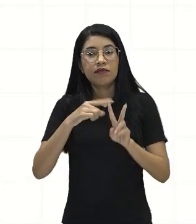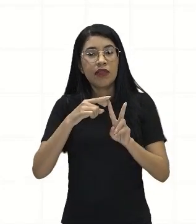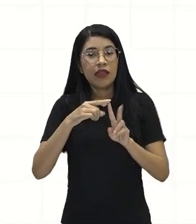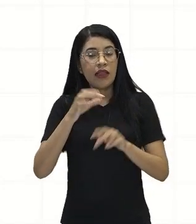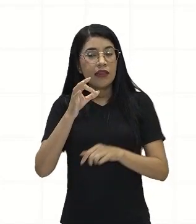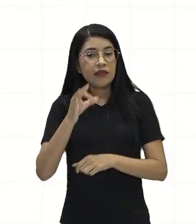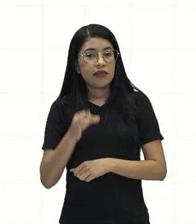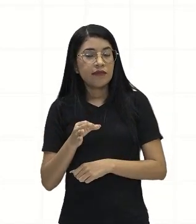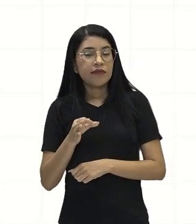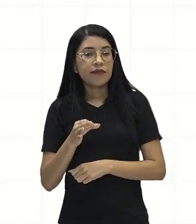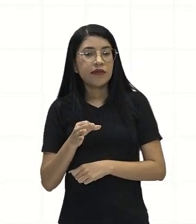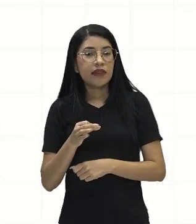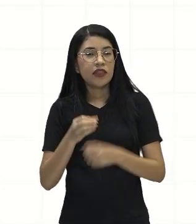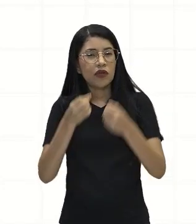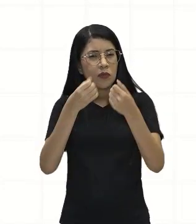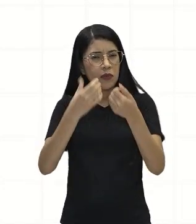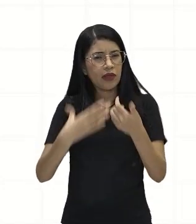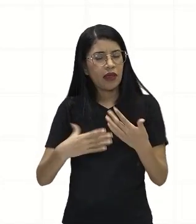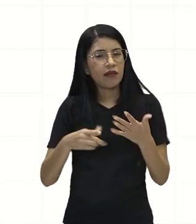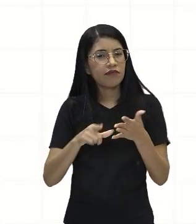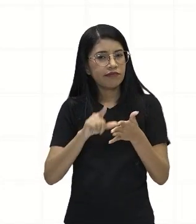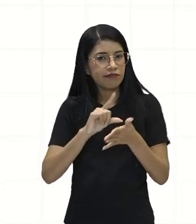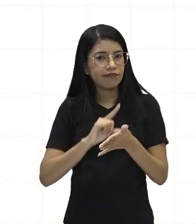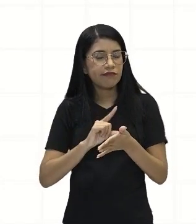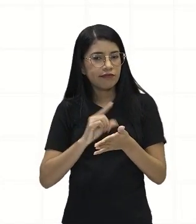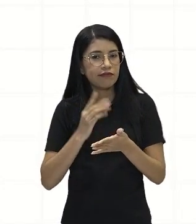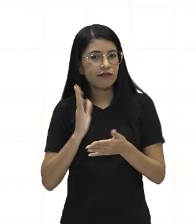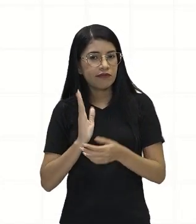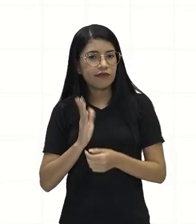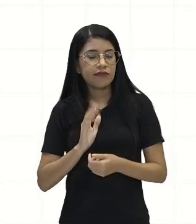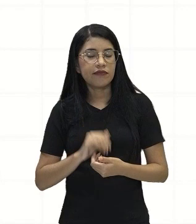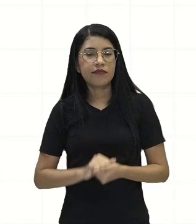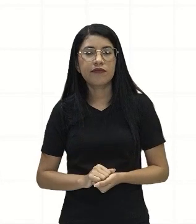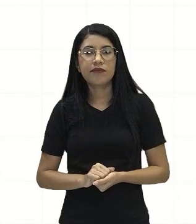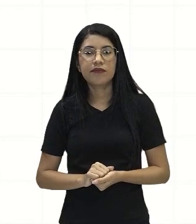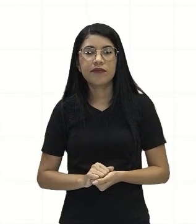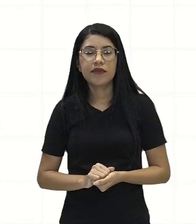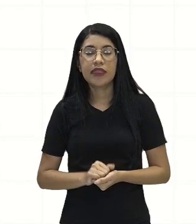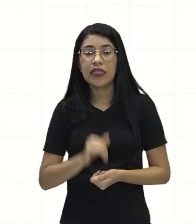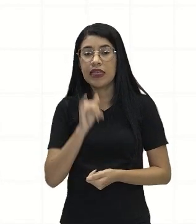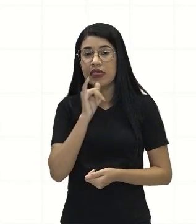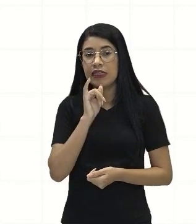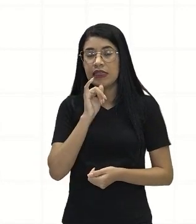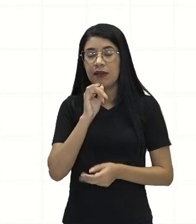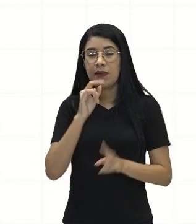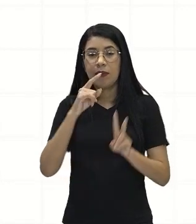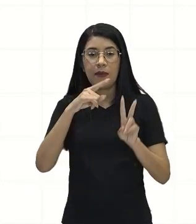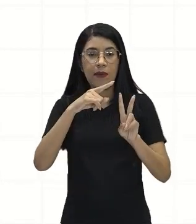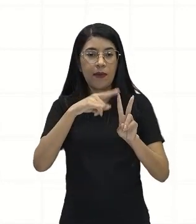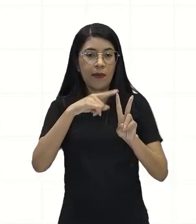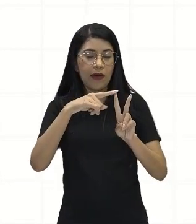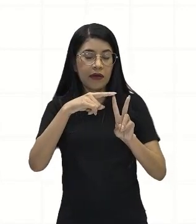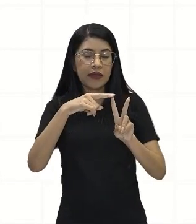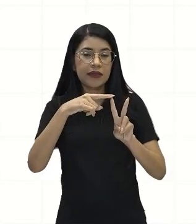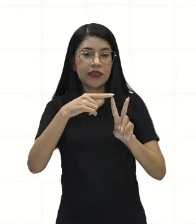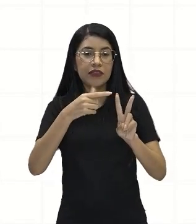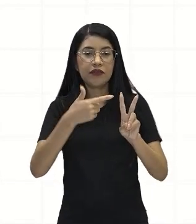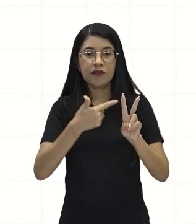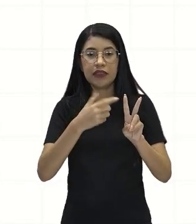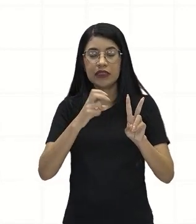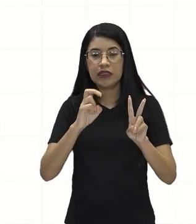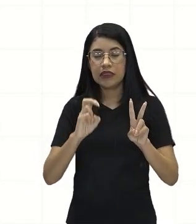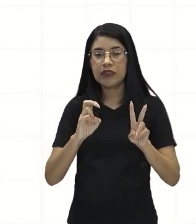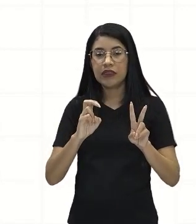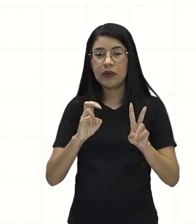o que nós vimos anteriormente. Por exemplo, a raiz quadrada de 25 ela